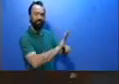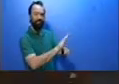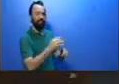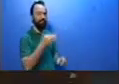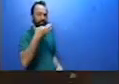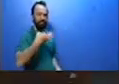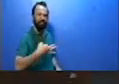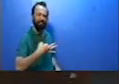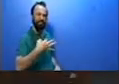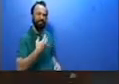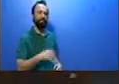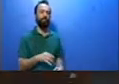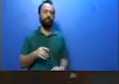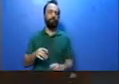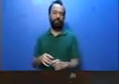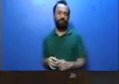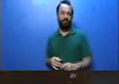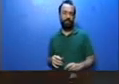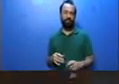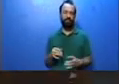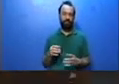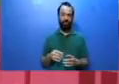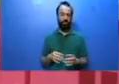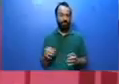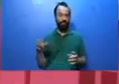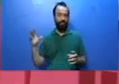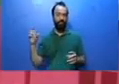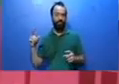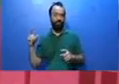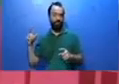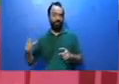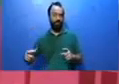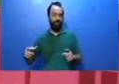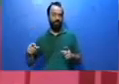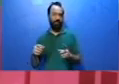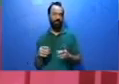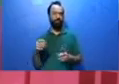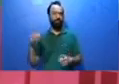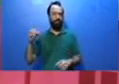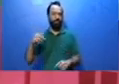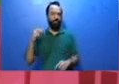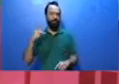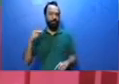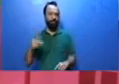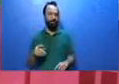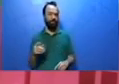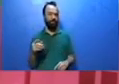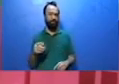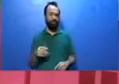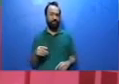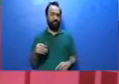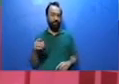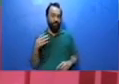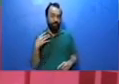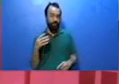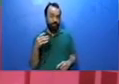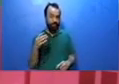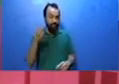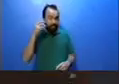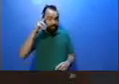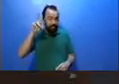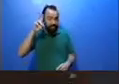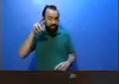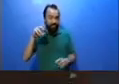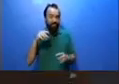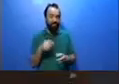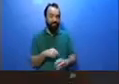nossas aulas que daqui a pouco eu te chamo, ok? Deixa eu falar uma coisa, professora. Lembra da aula do bolo? A aula